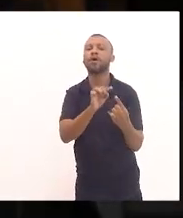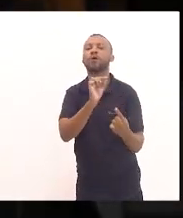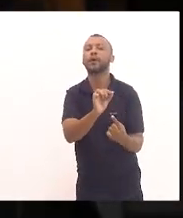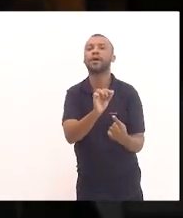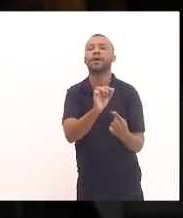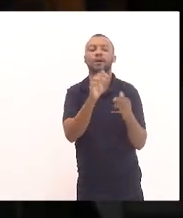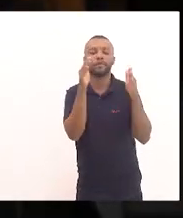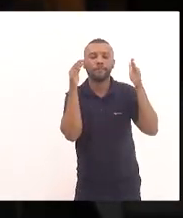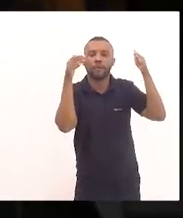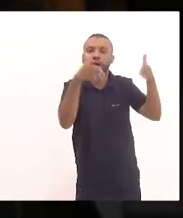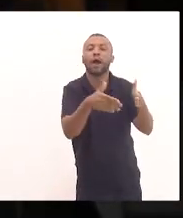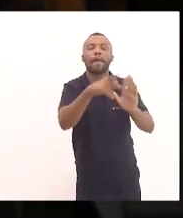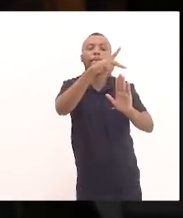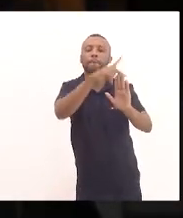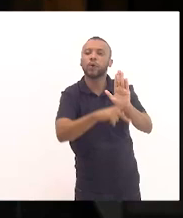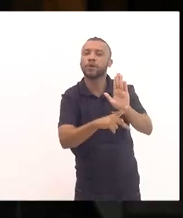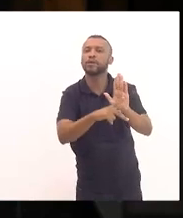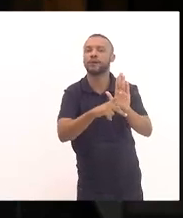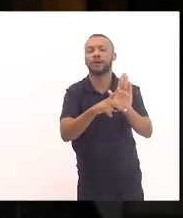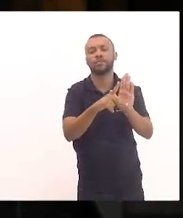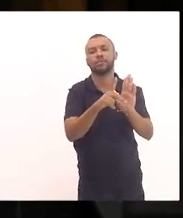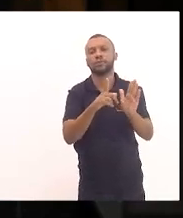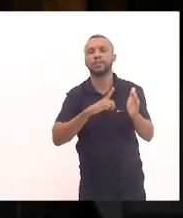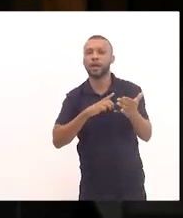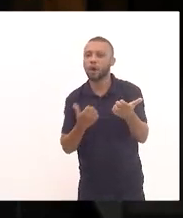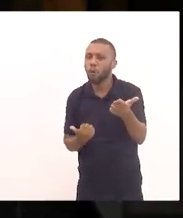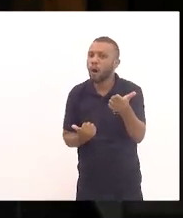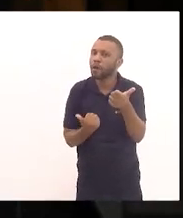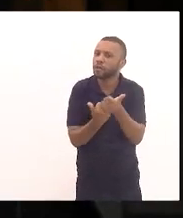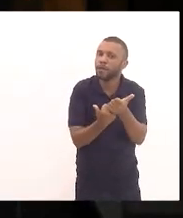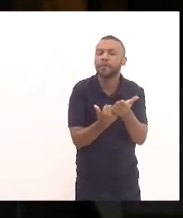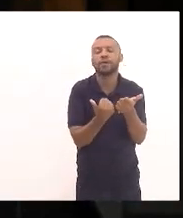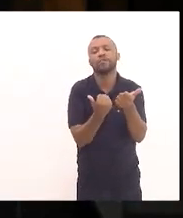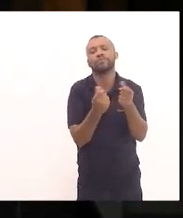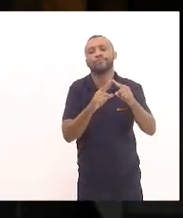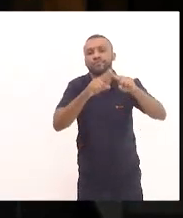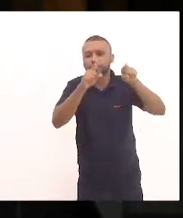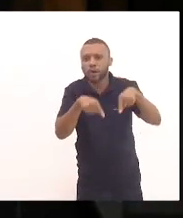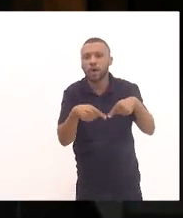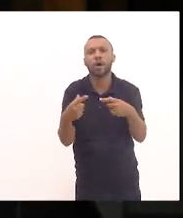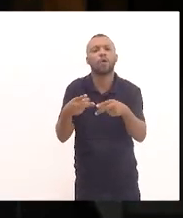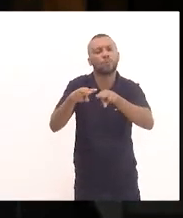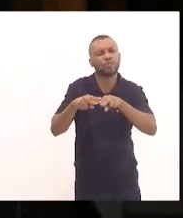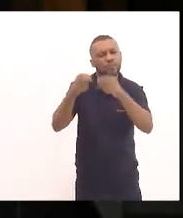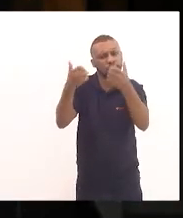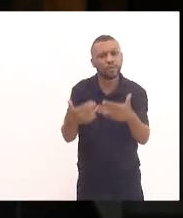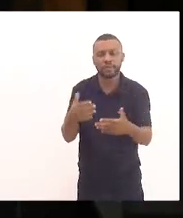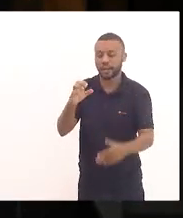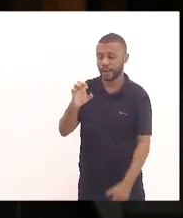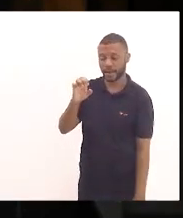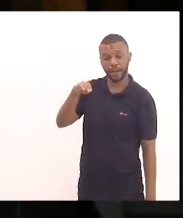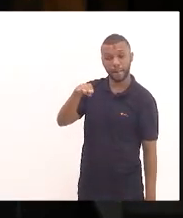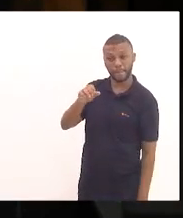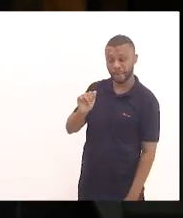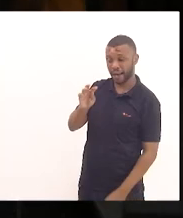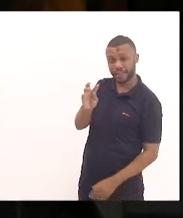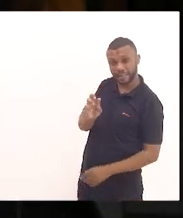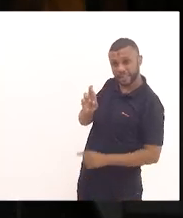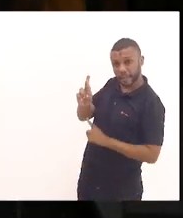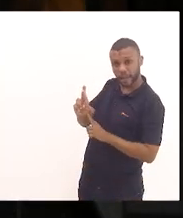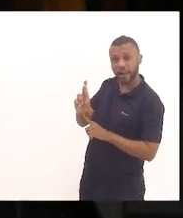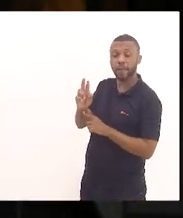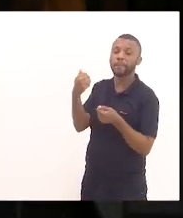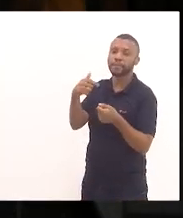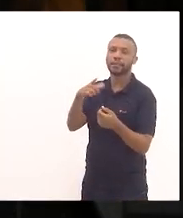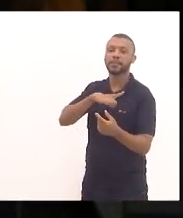projetos que fomentem o assessoramento técnico. Por isso que eu falei da EMATER. A EMATER precisa ser alcançada por esse